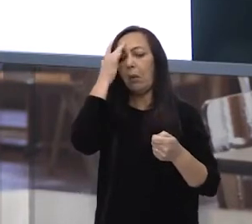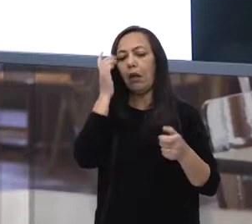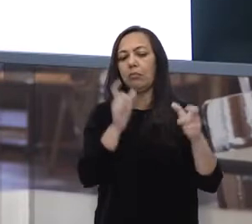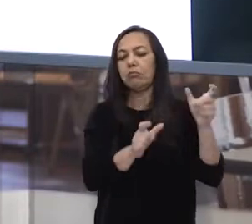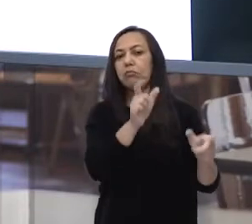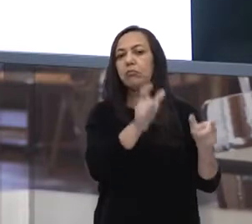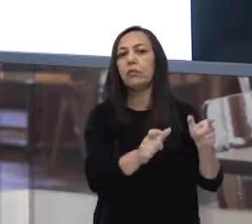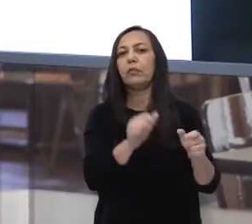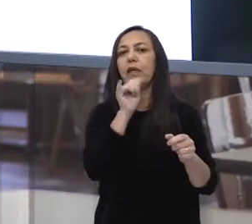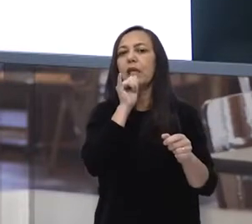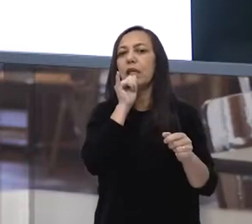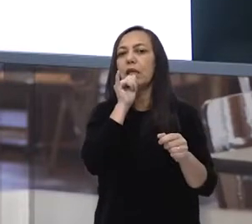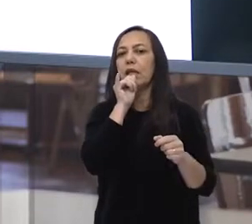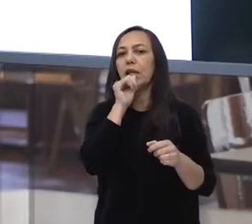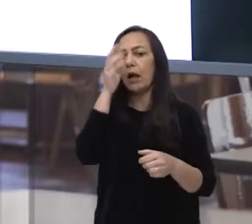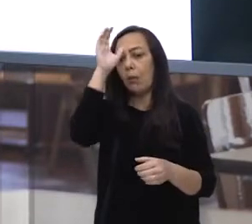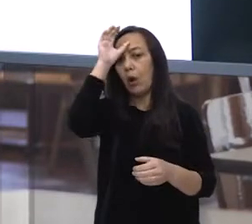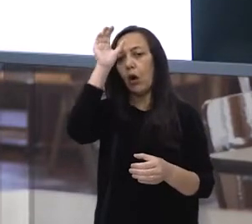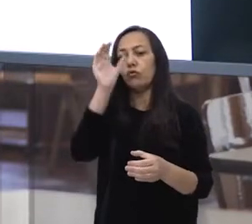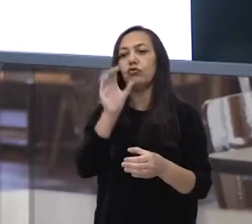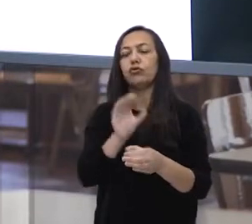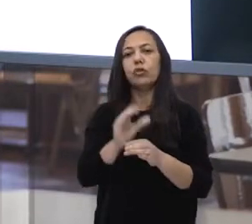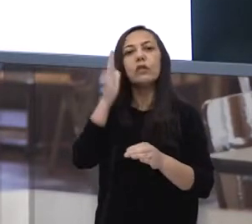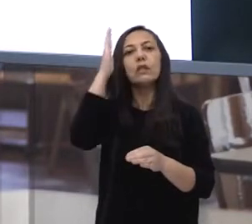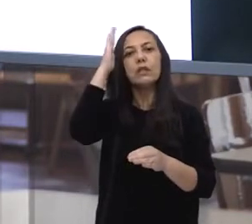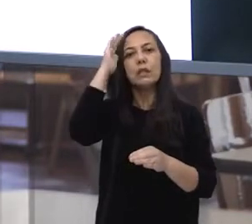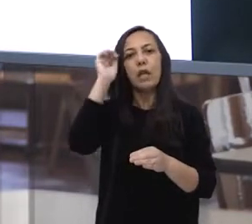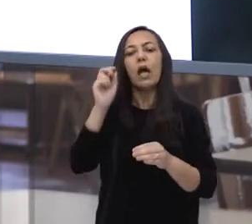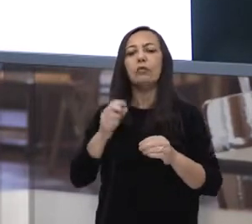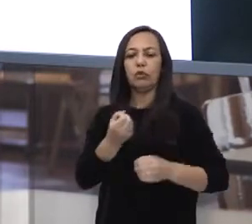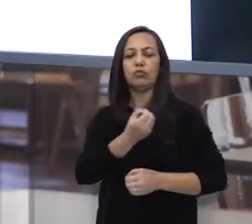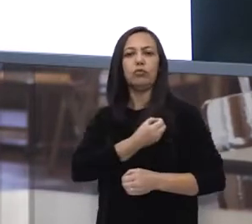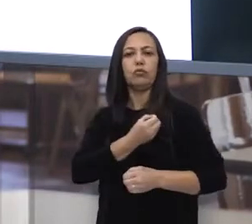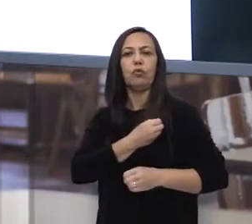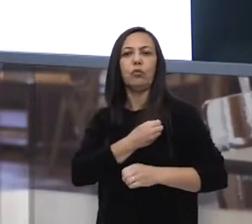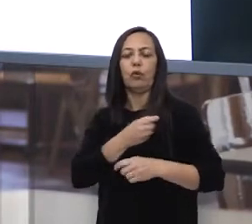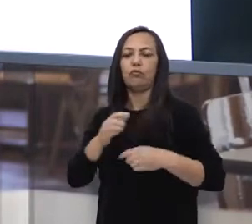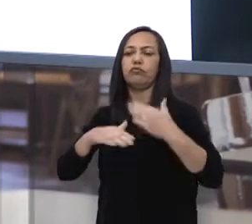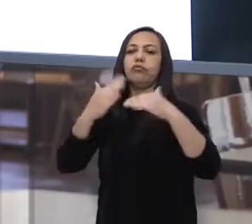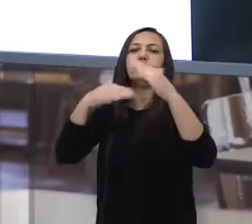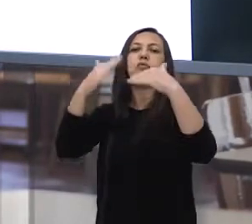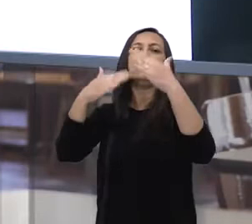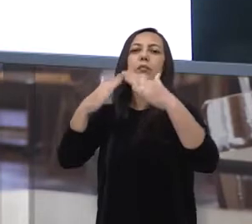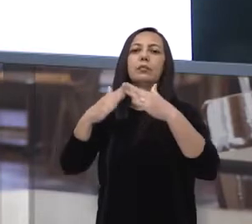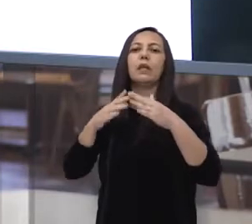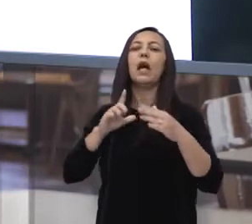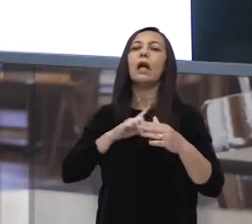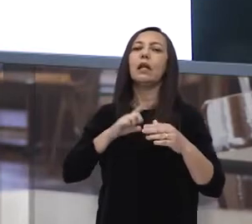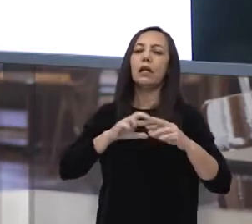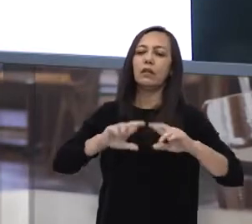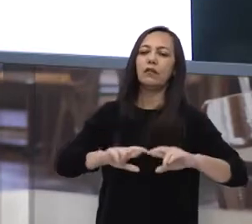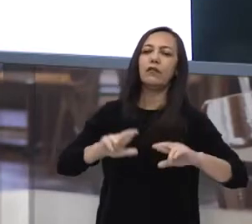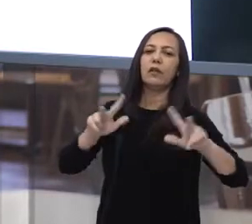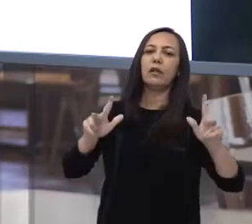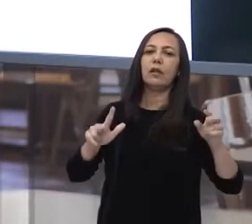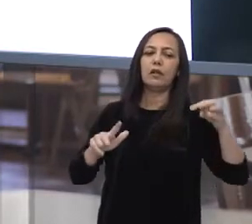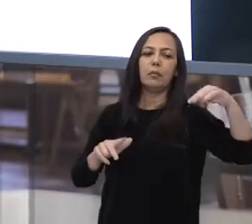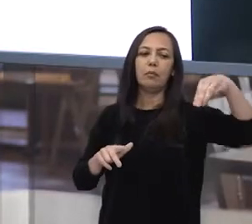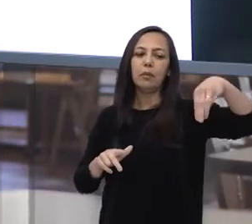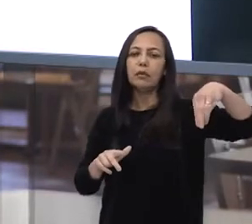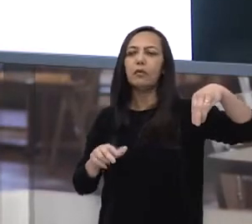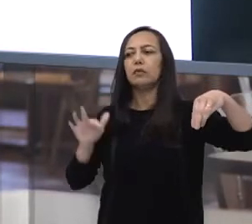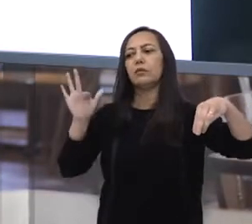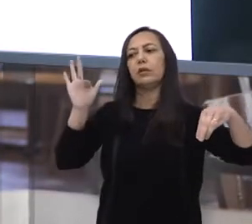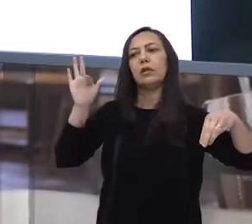O patrão sim é que sabe o volume de produção. Então a gente tem essa diferença entre manufatura e